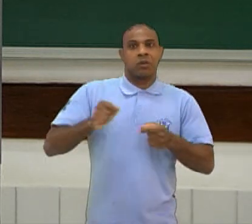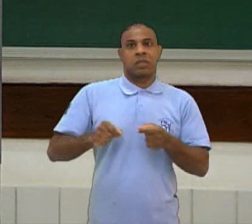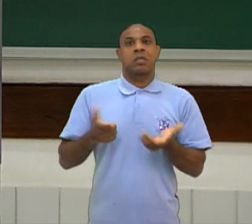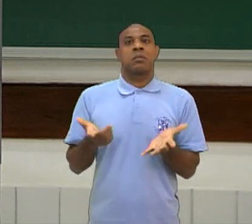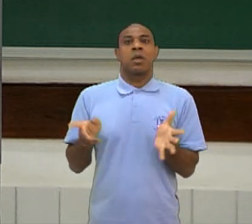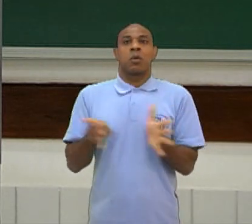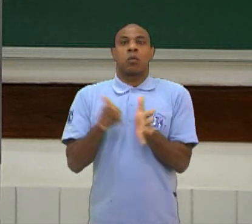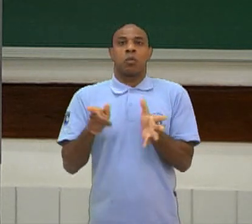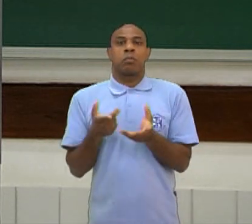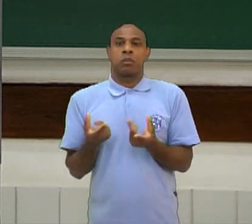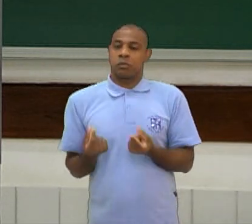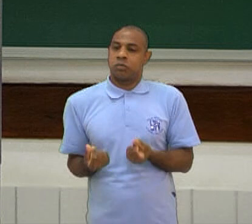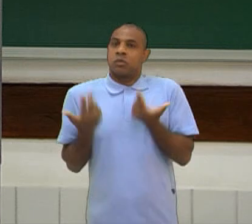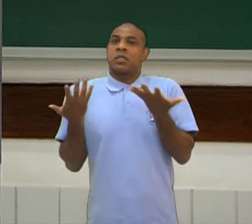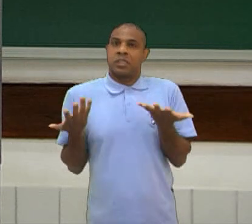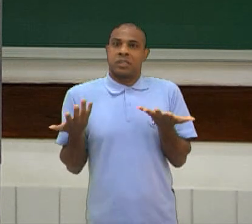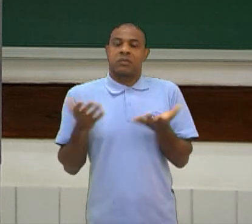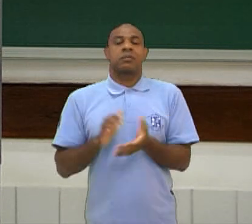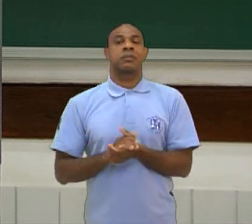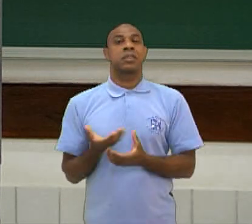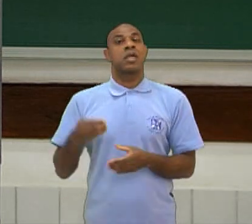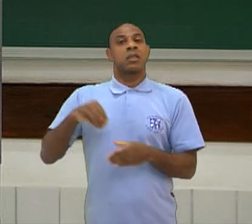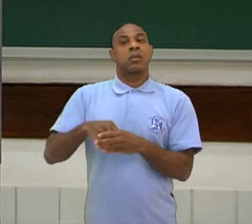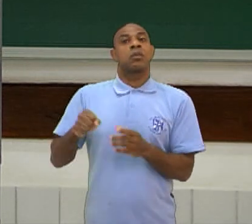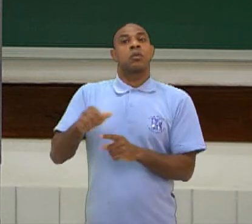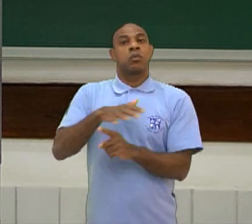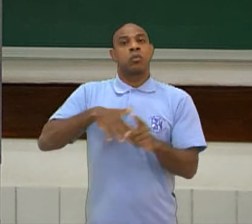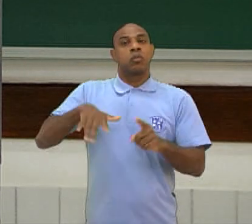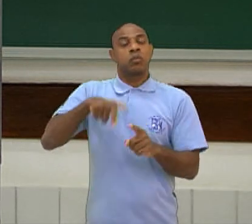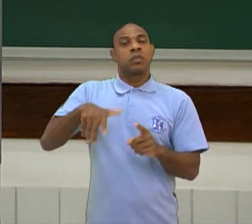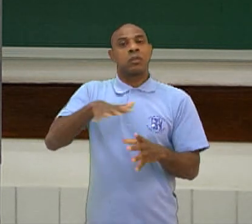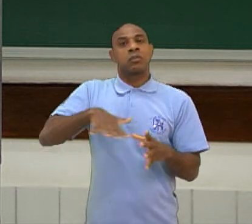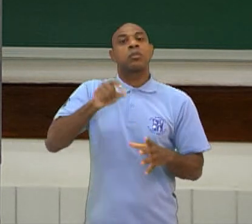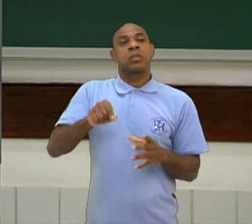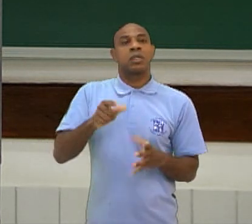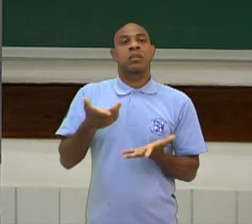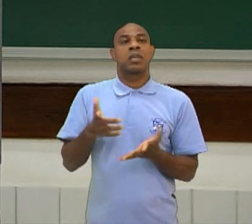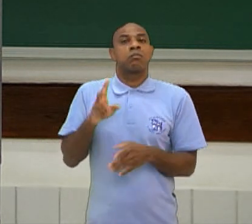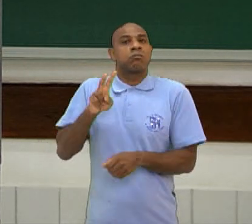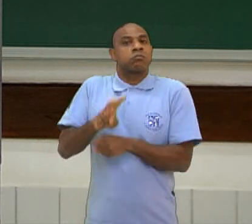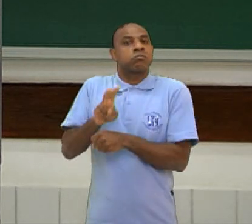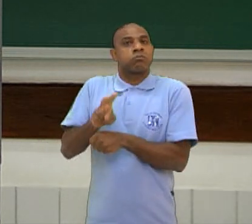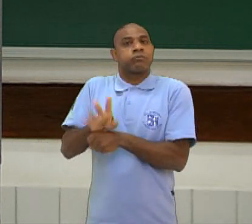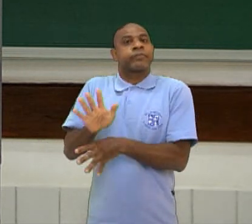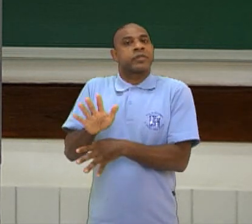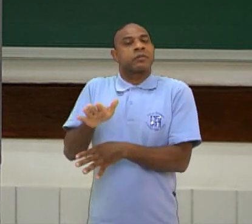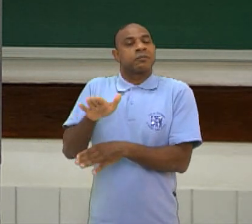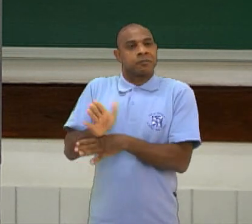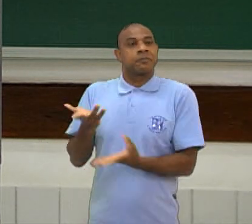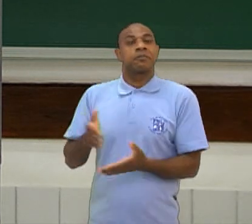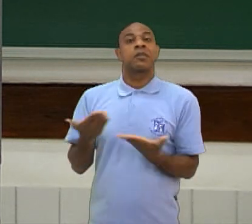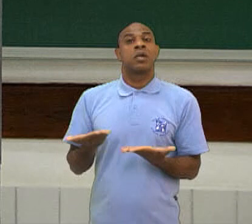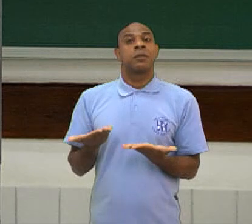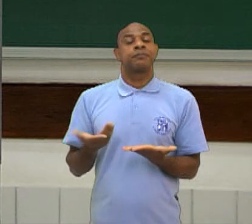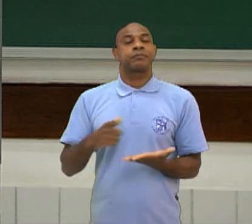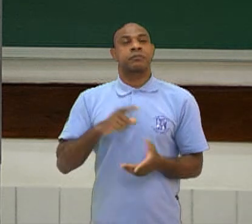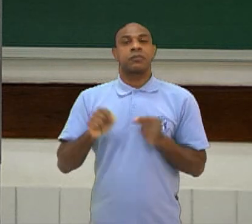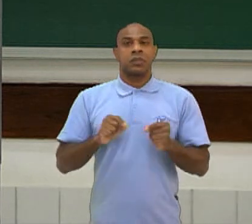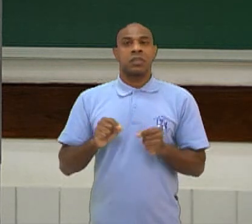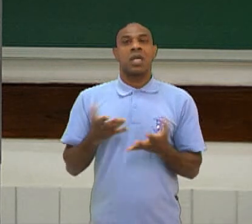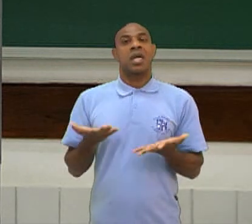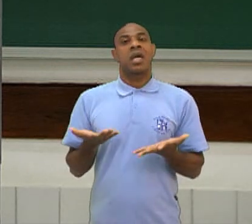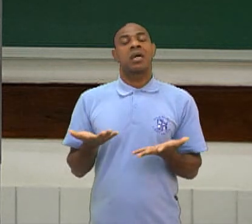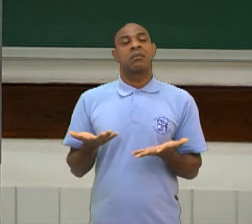ela. É isso que se chamará dentro da sociologia de uma modernização conservadora. Nós viramos uma nação moderna,